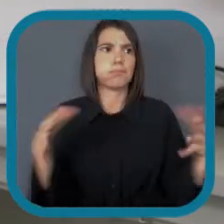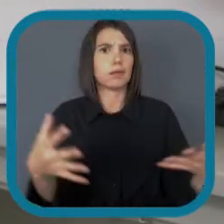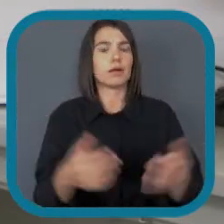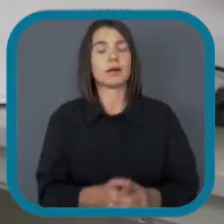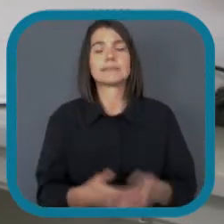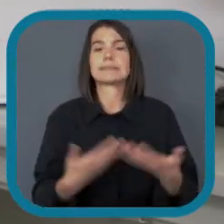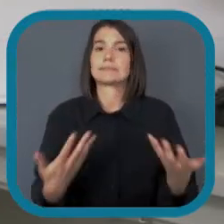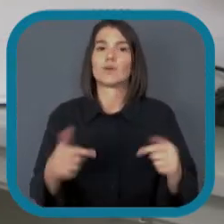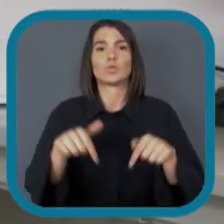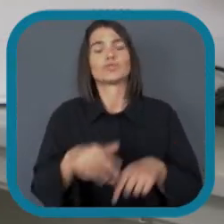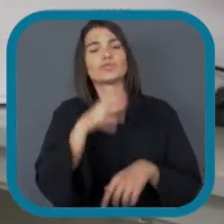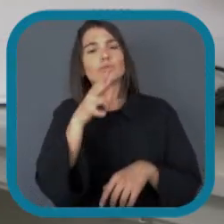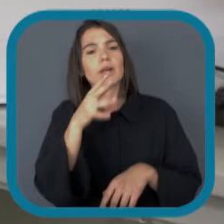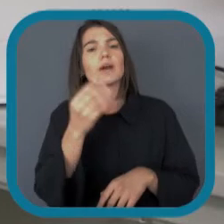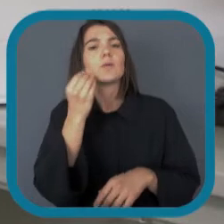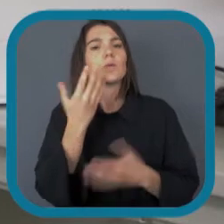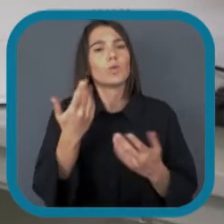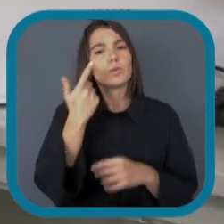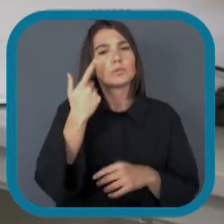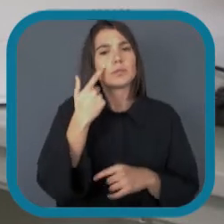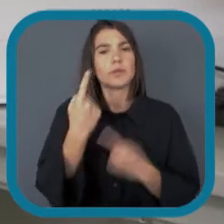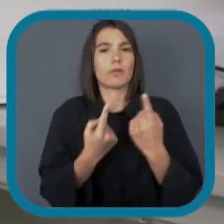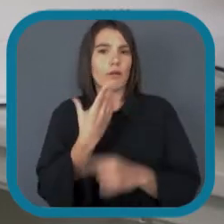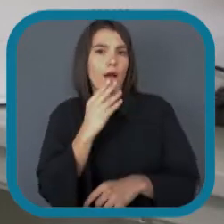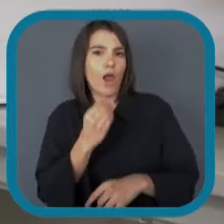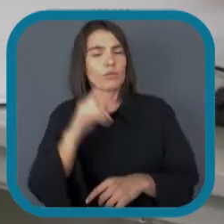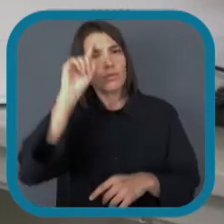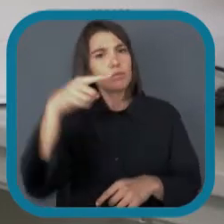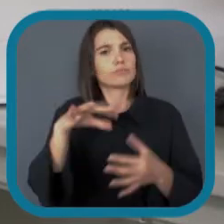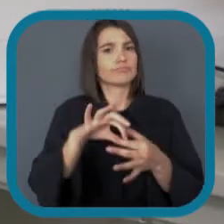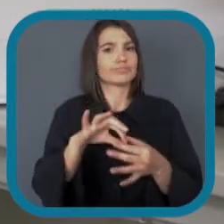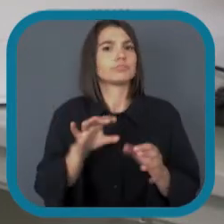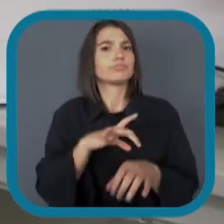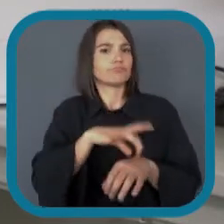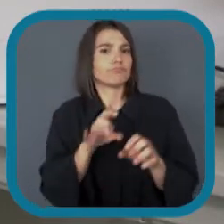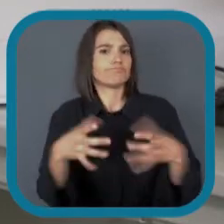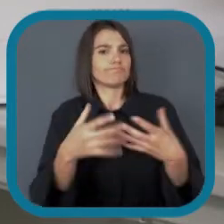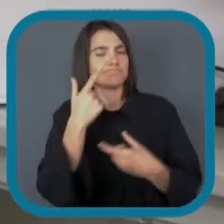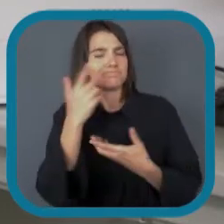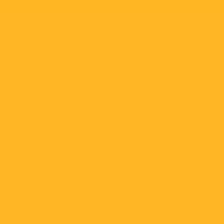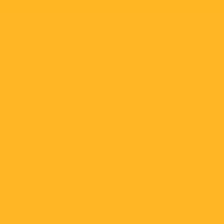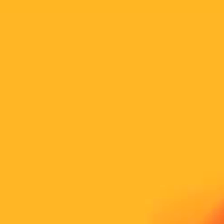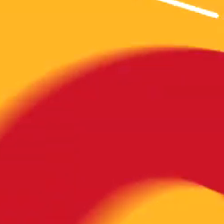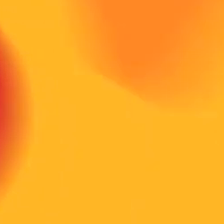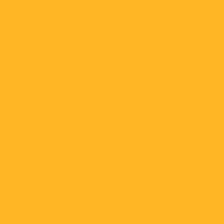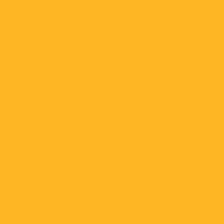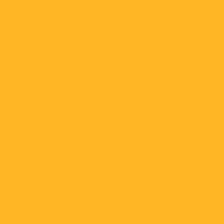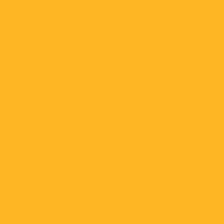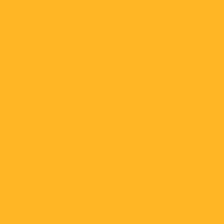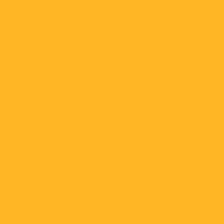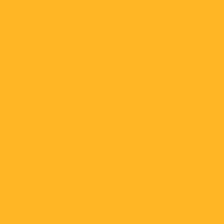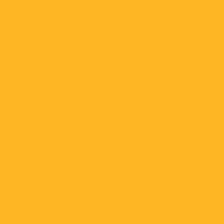mesma rapidez. Neste Senta-te e Explica, vamos perceber o conhecimento que alguns alunos têm sobre a pandemia. Ora vê!